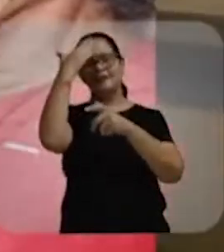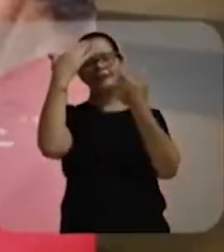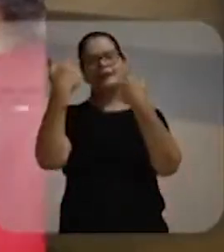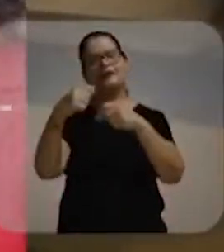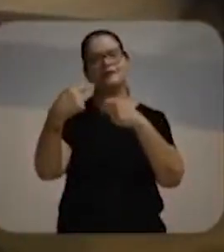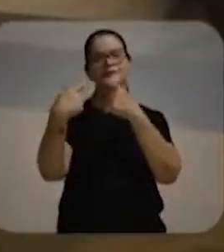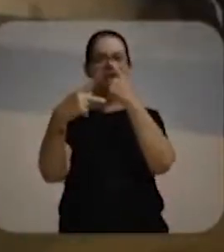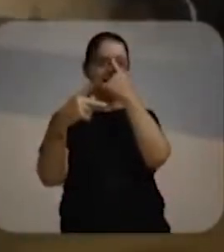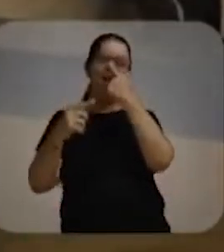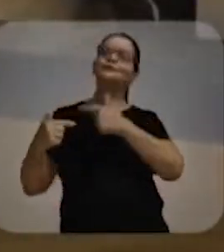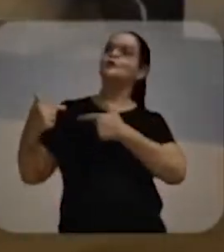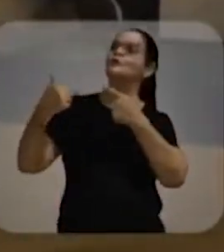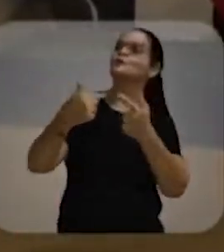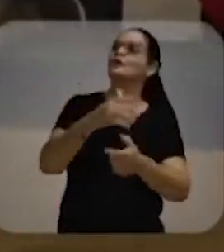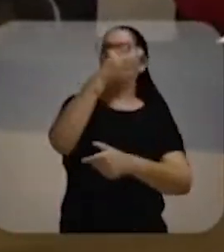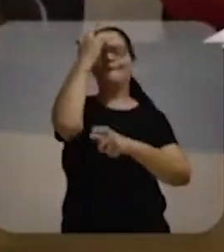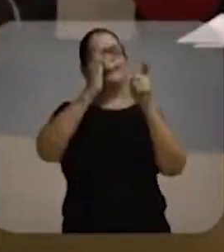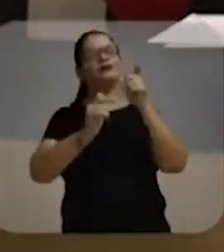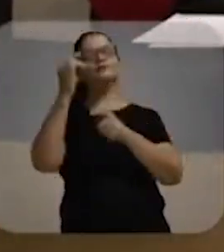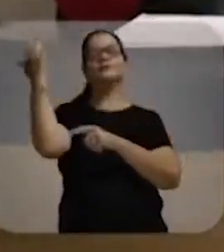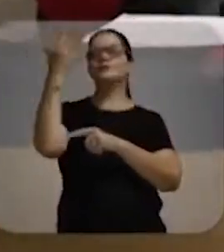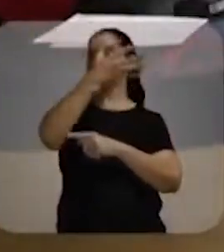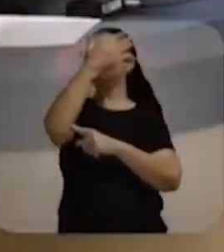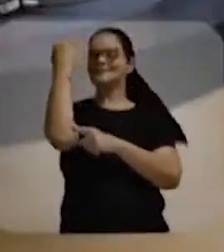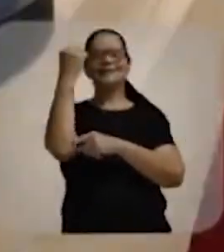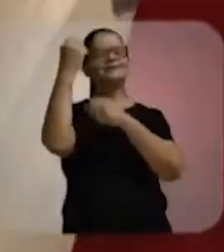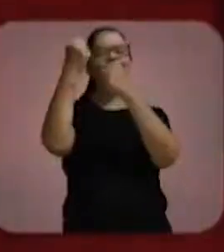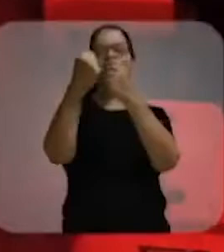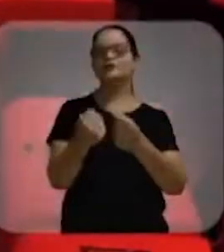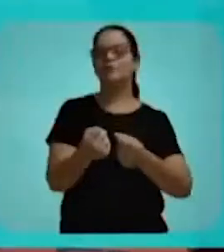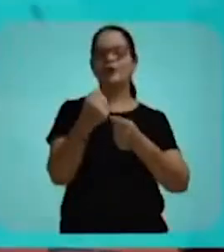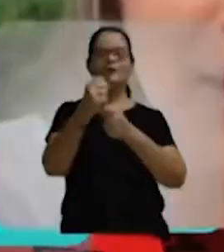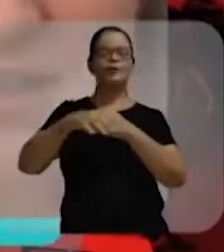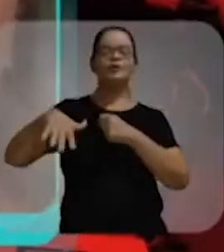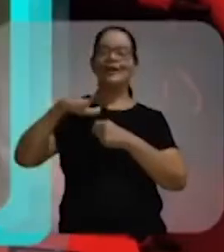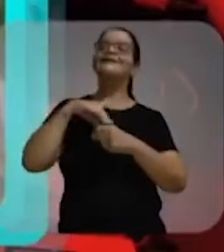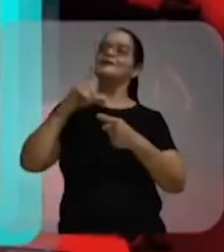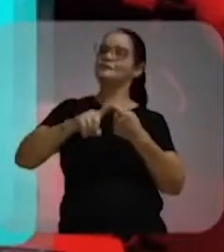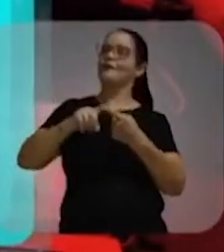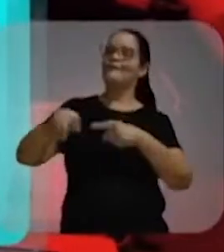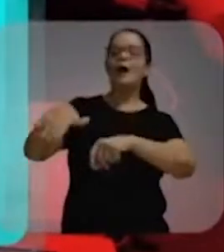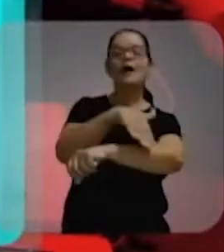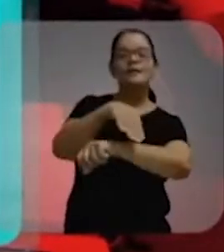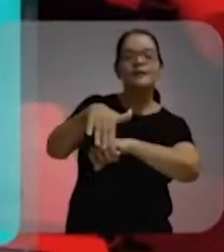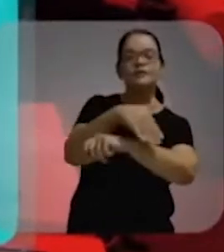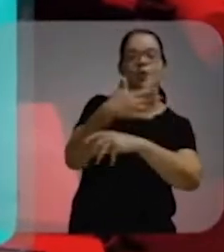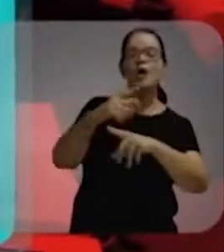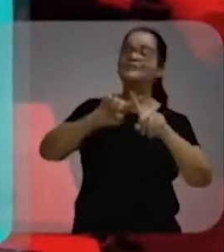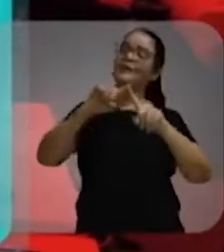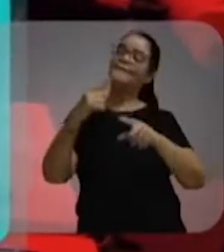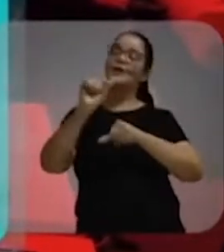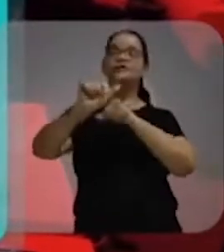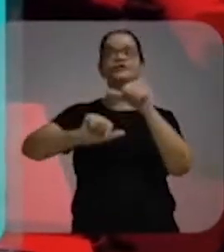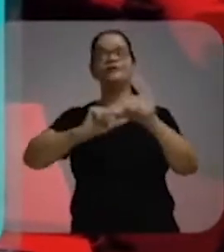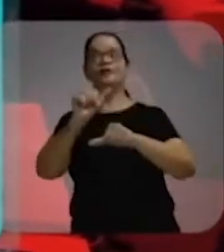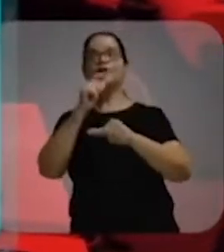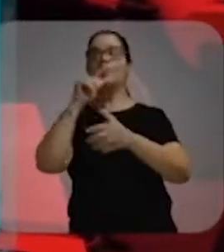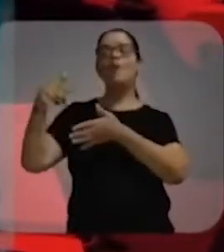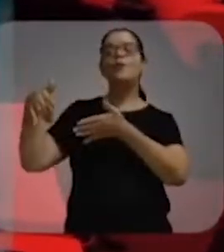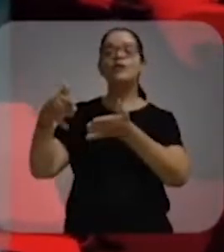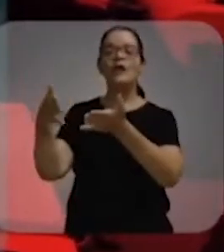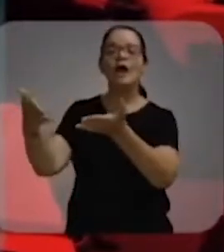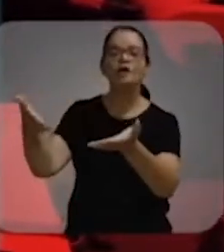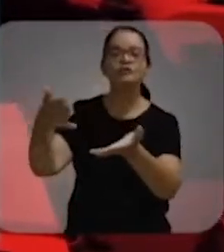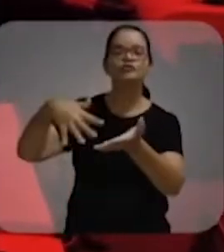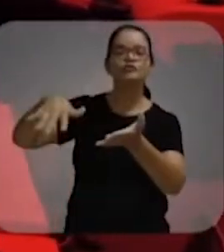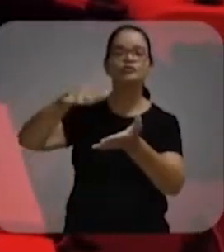necessidades, lutando por aqueles que são esquecidos pelo poder público. Isso aqui também era para ser uma rua, mas virou um